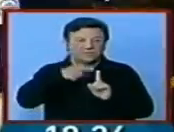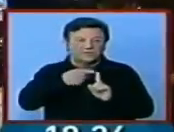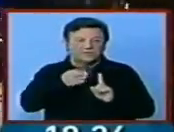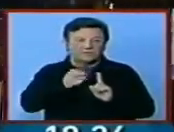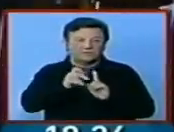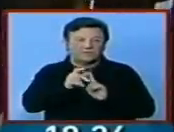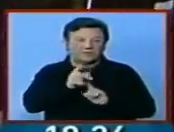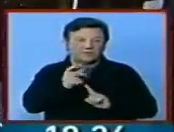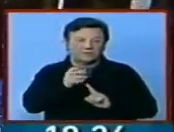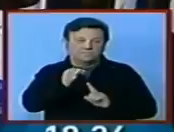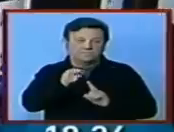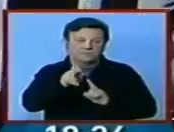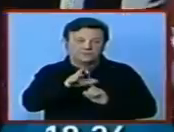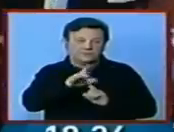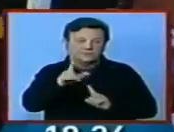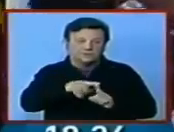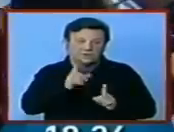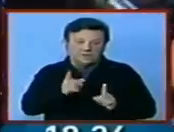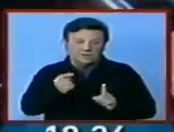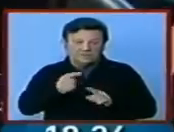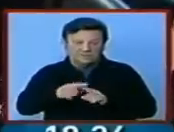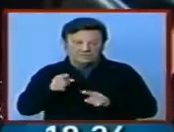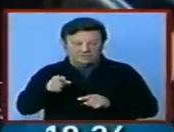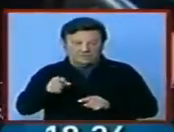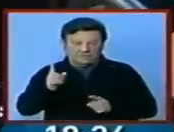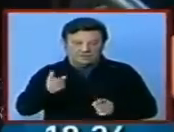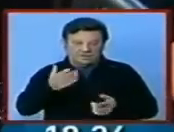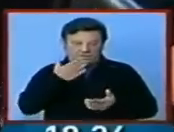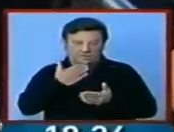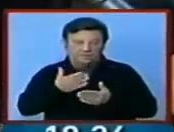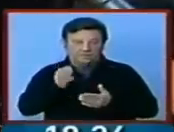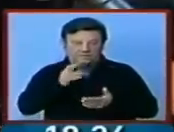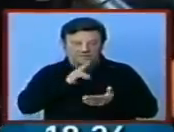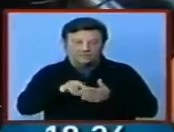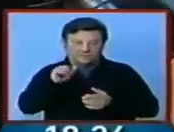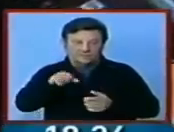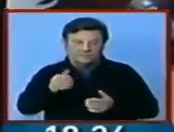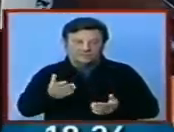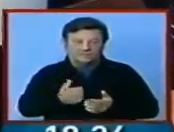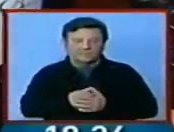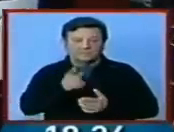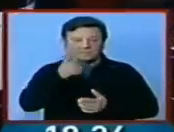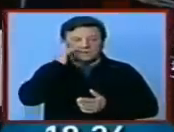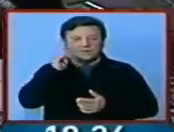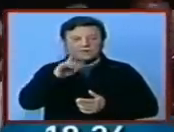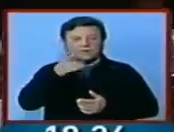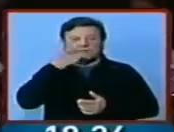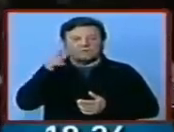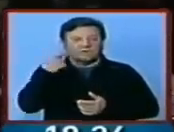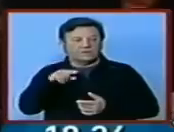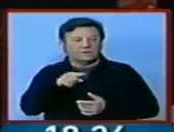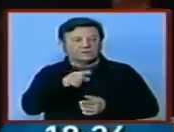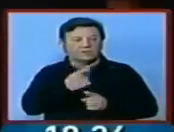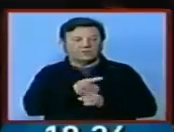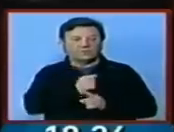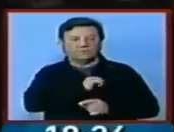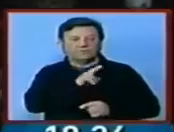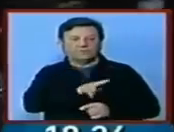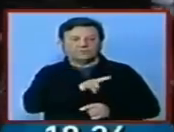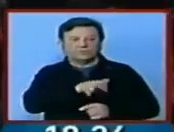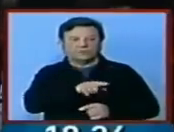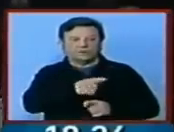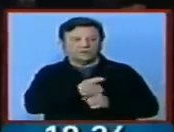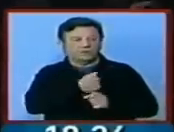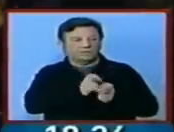diferença é que vai fazer mesmo a diferença. Isto é redundante, mas no fundo é essa a verdade. Exatamente. Que ideia é que lá de fora se tem de Portugal enquanto